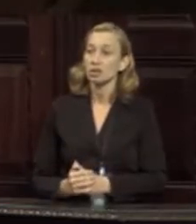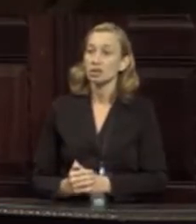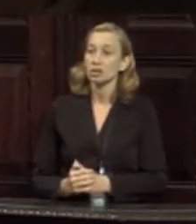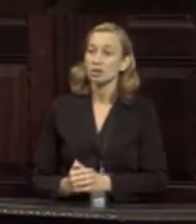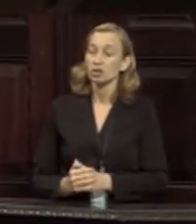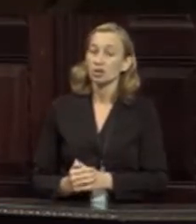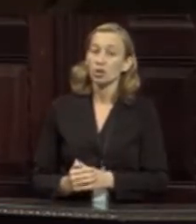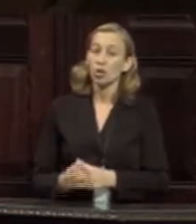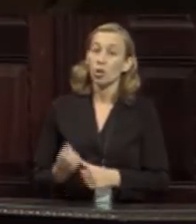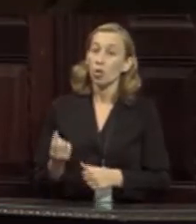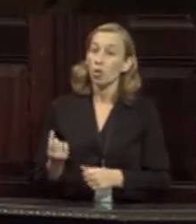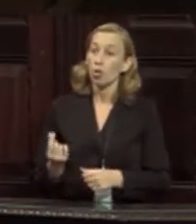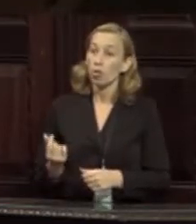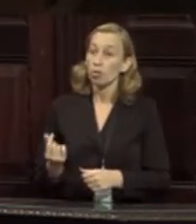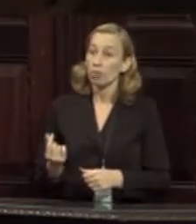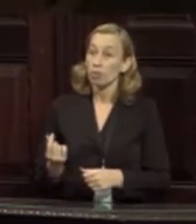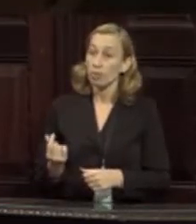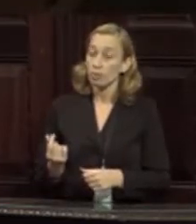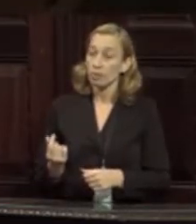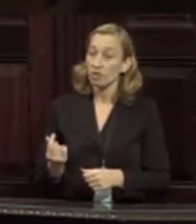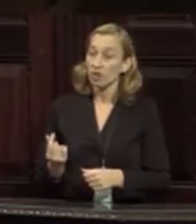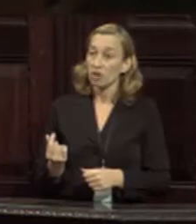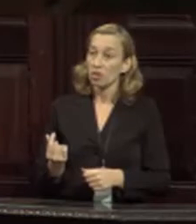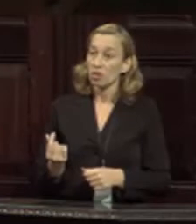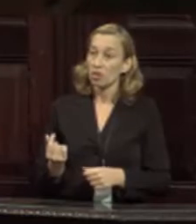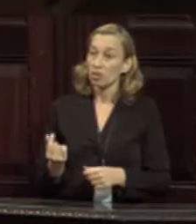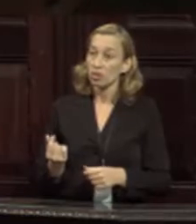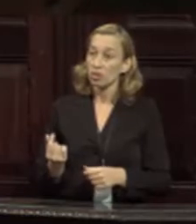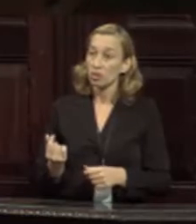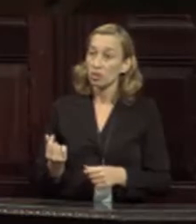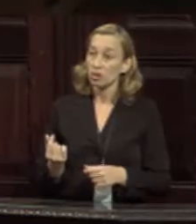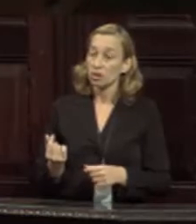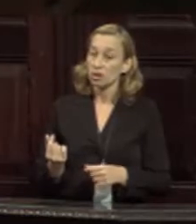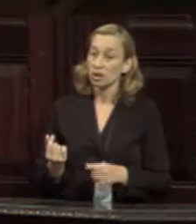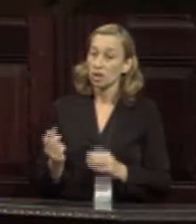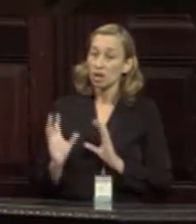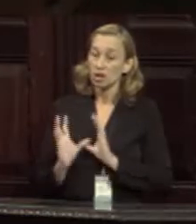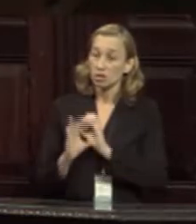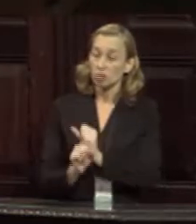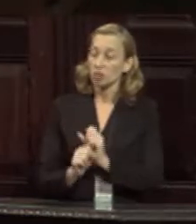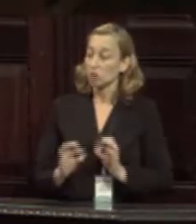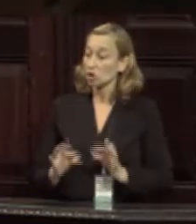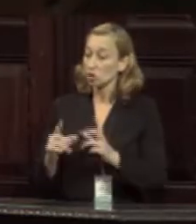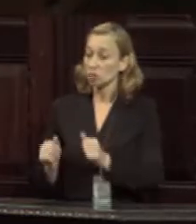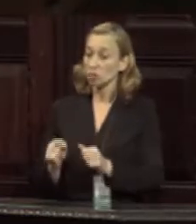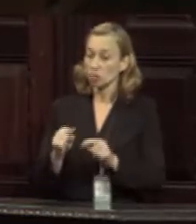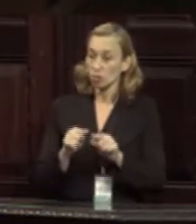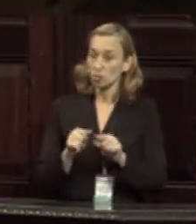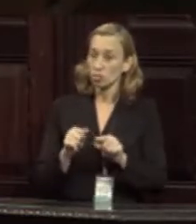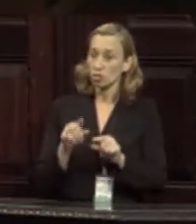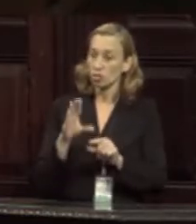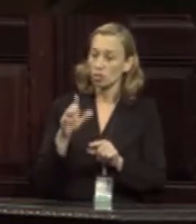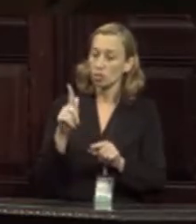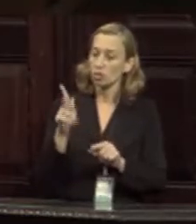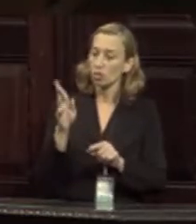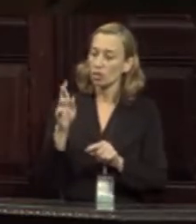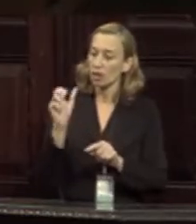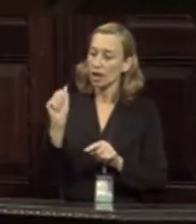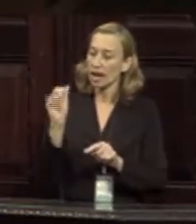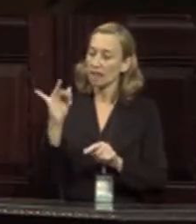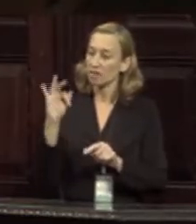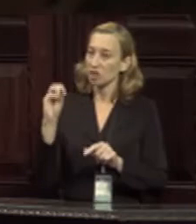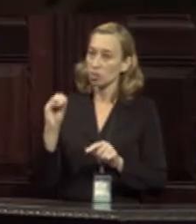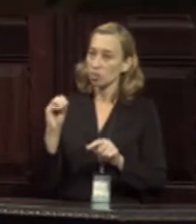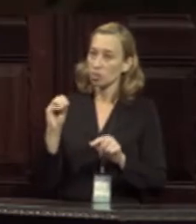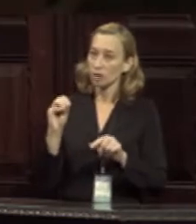lá embaixo, porque ele era calculado só em cima do pós-sal, esse preço de venda